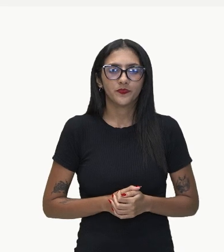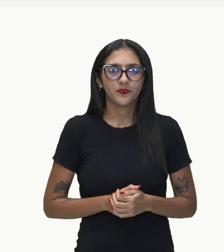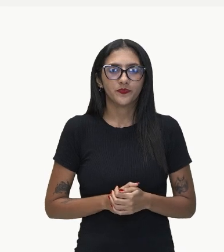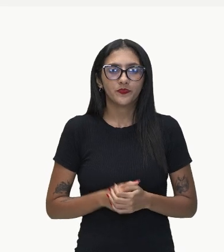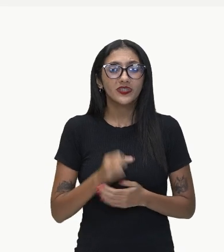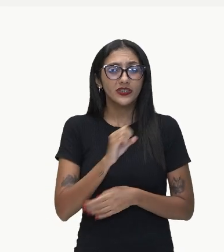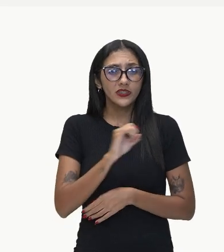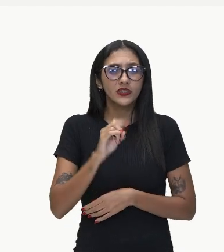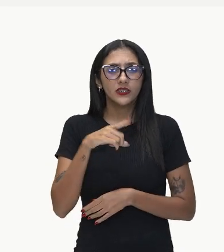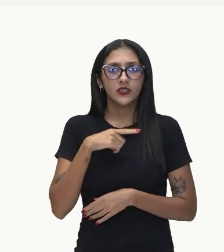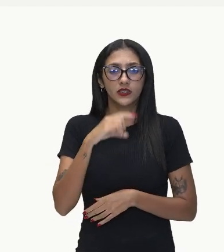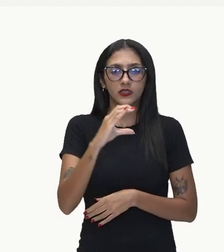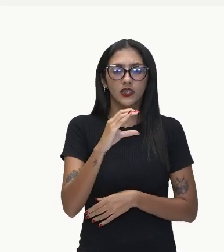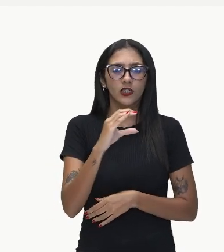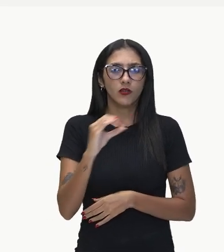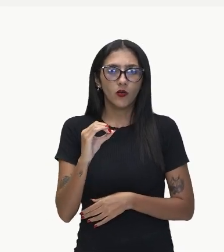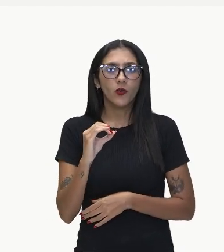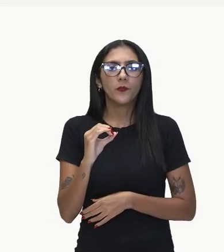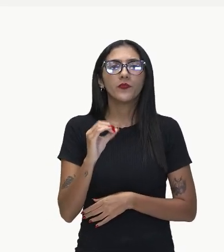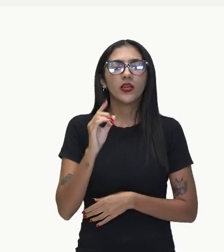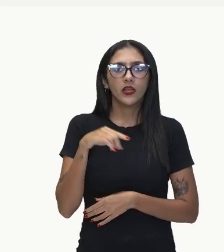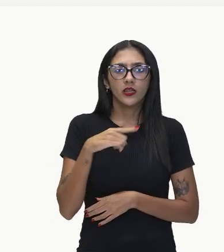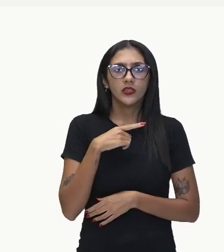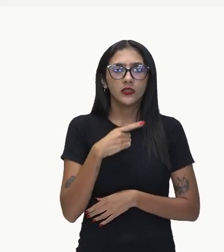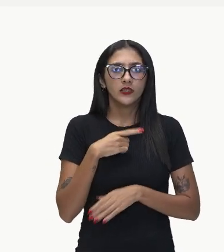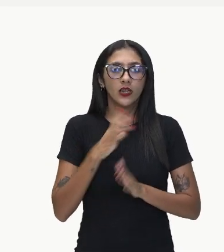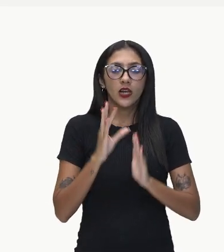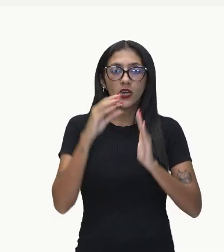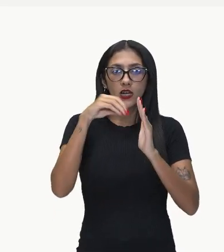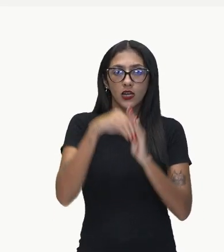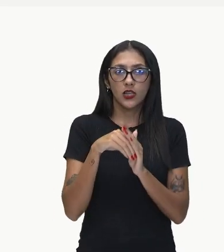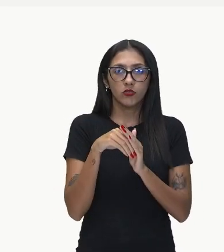carbonila ela estiver na